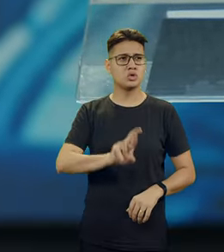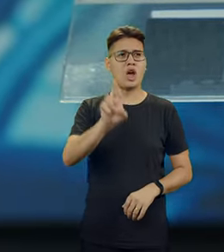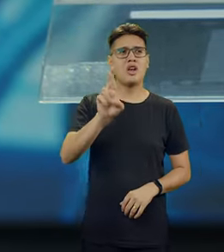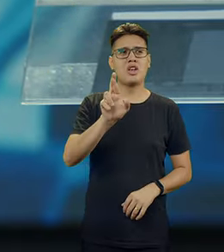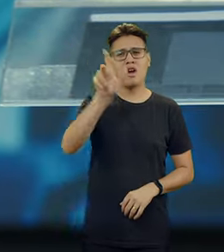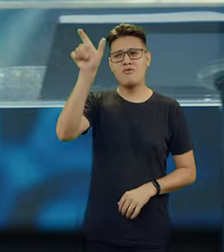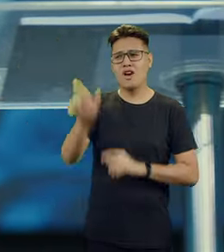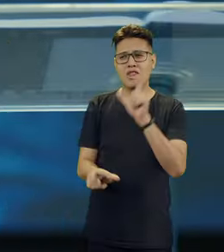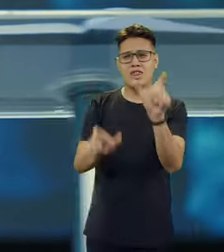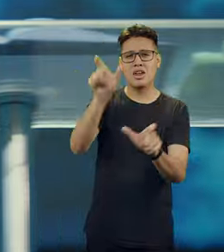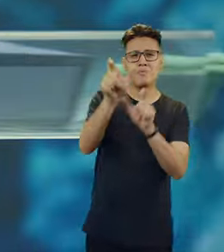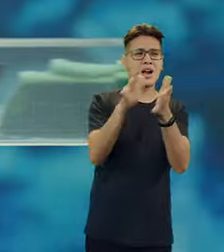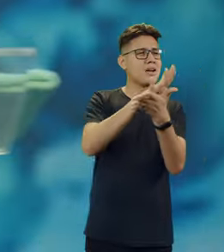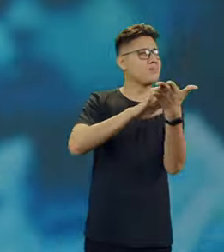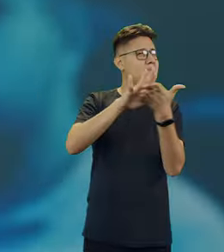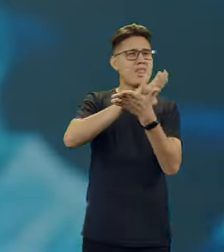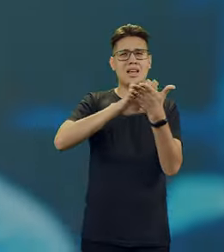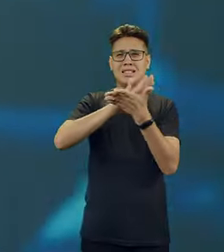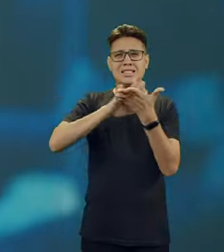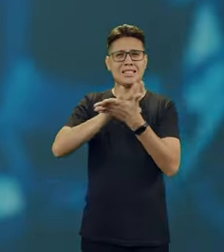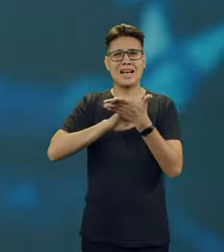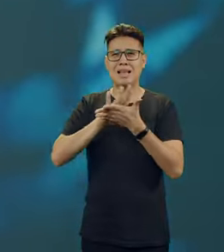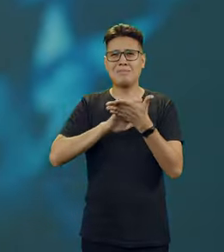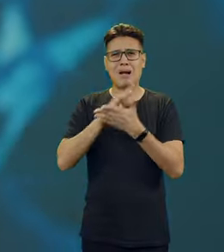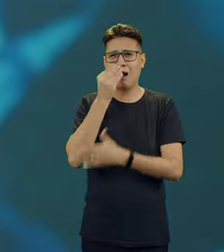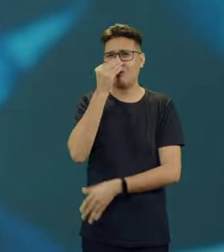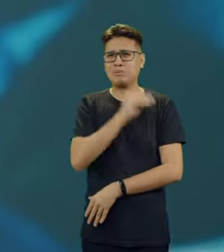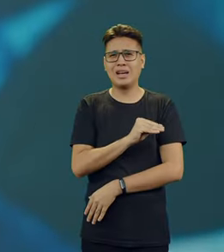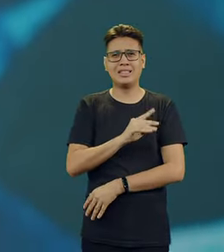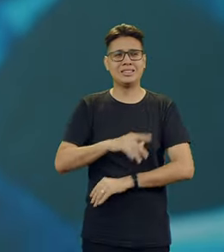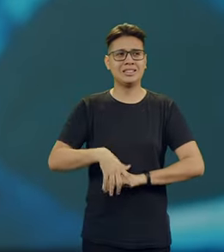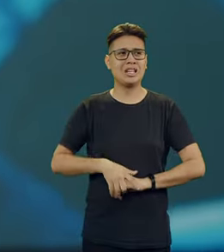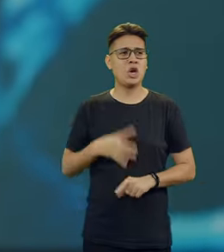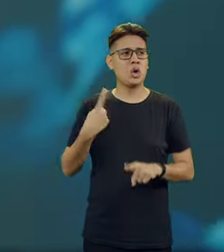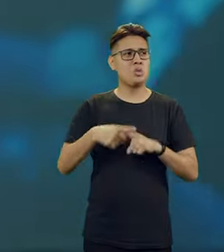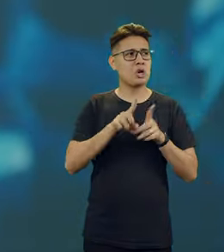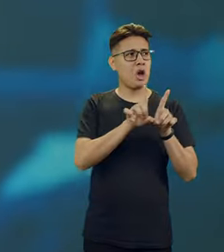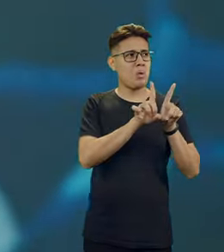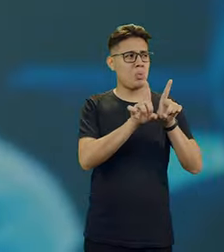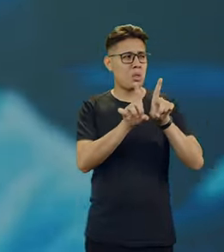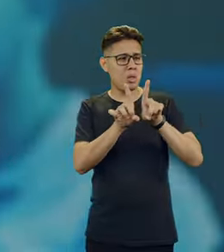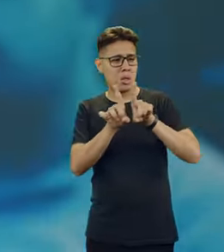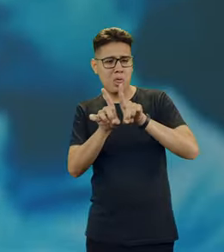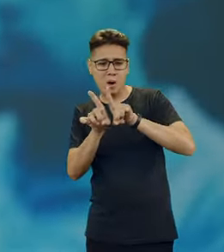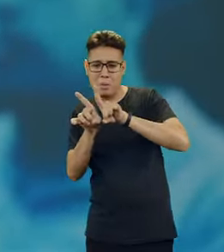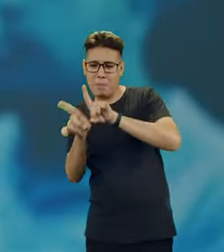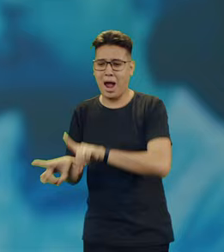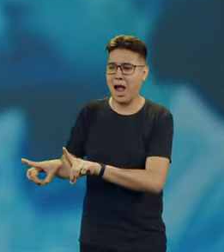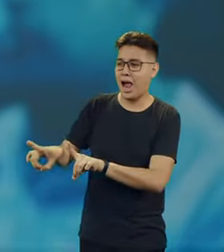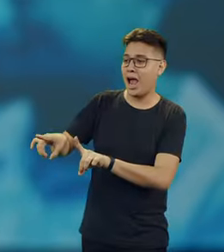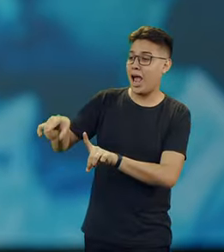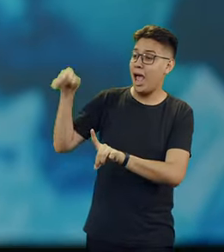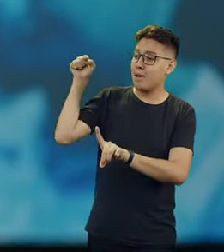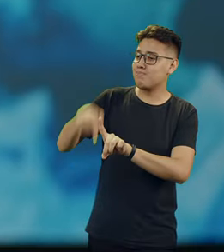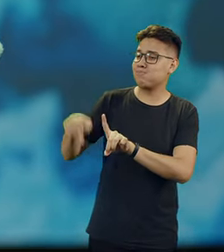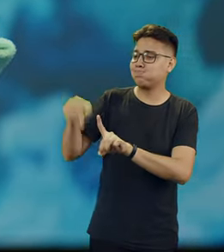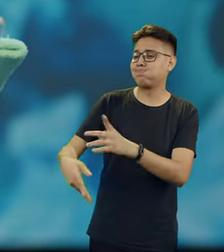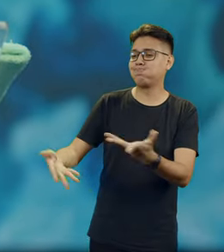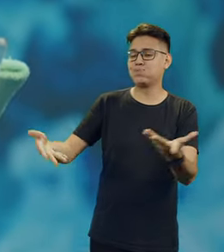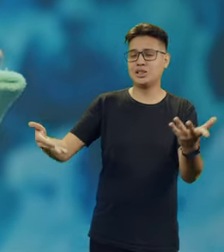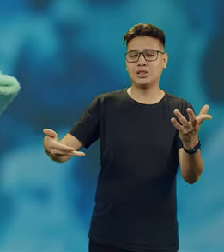vocês, para nada presta, senão para puxar vocês cada vez mais para o buraco.